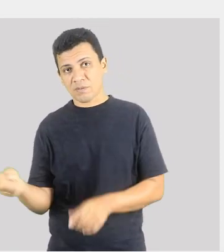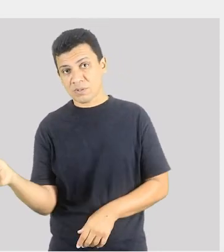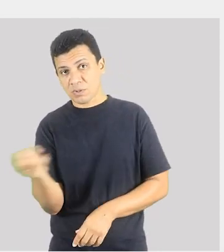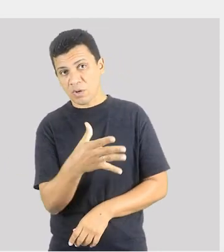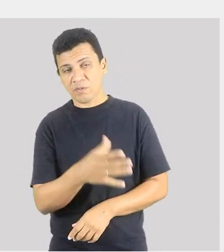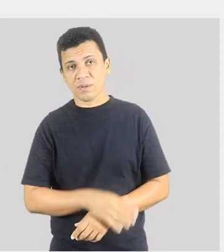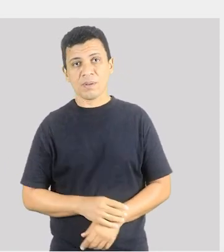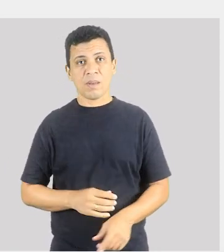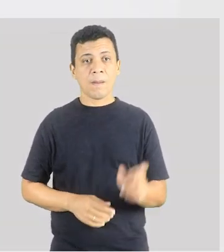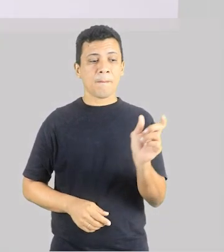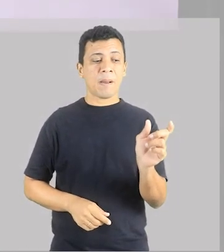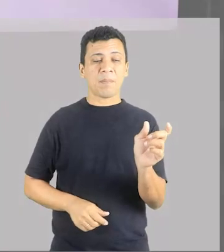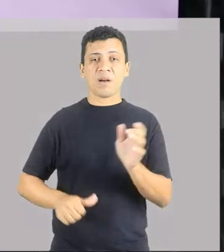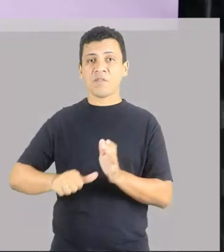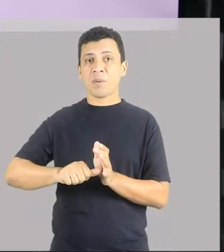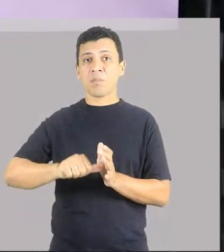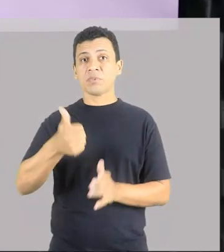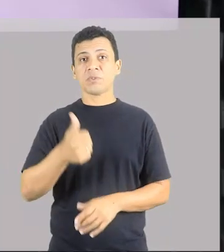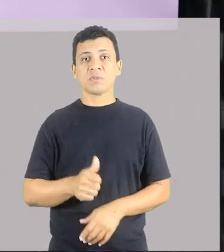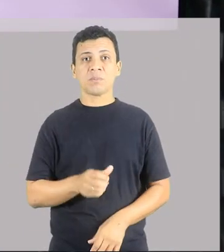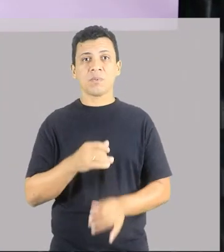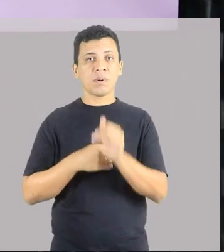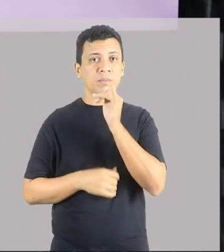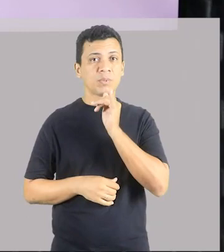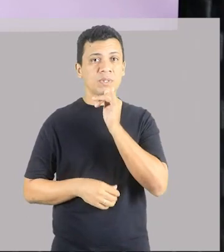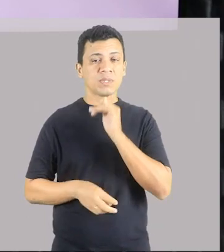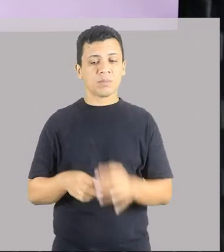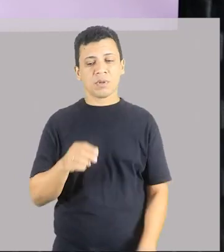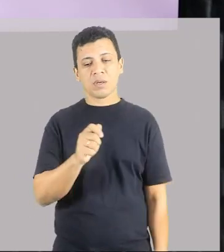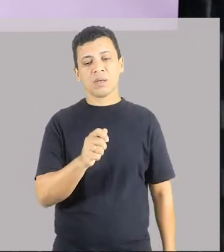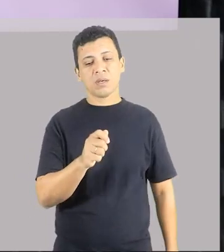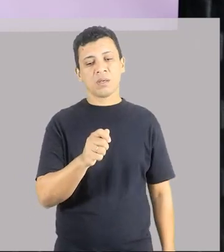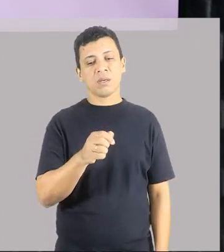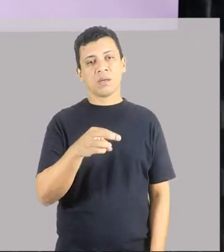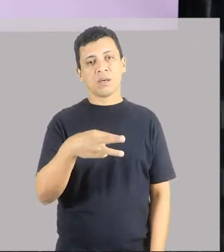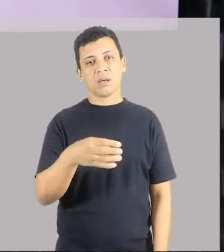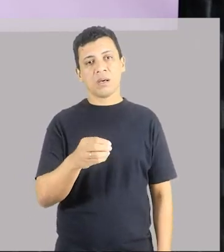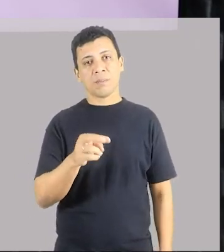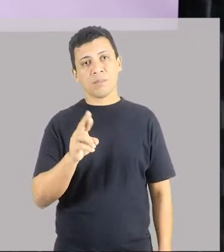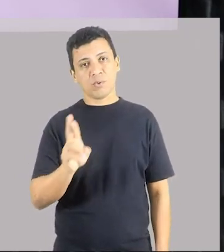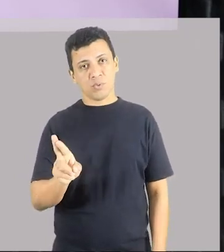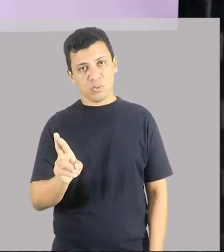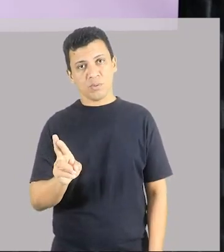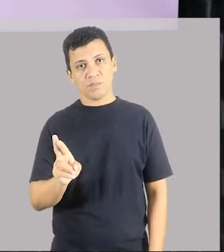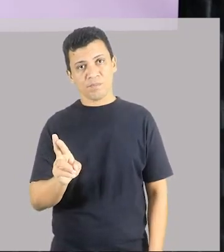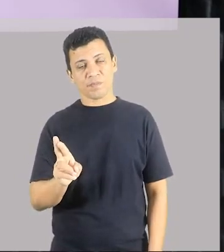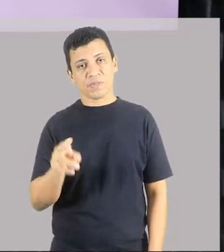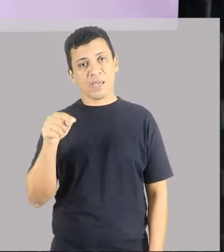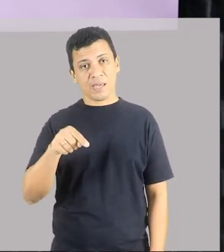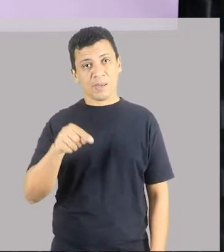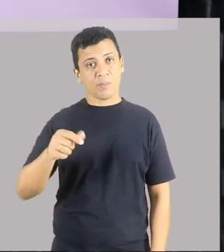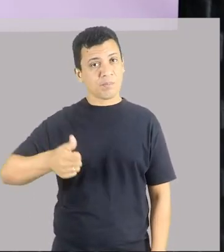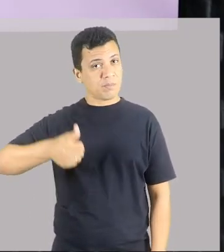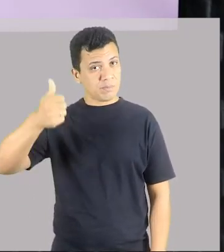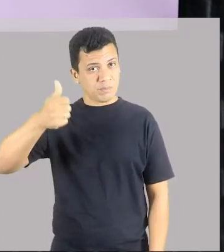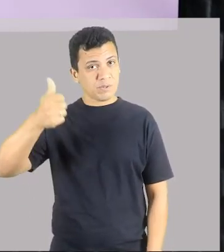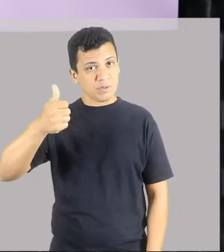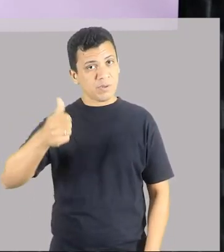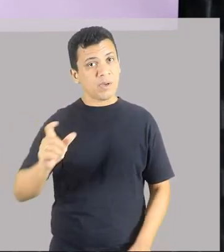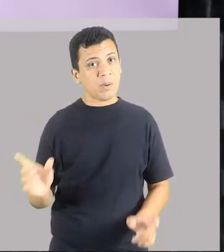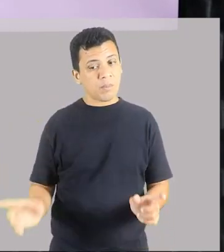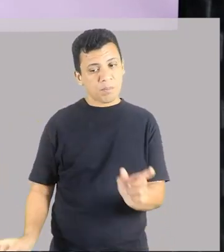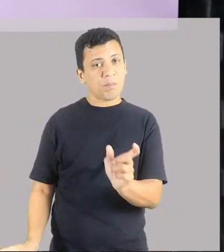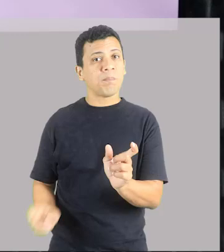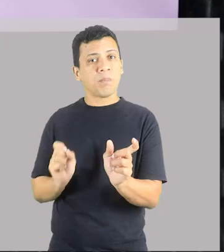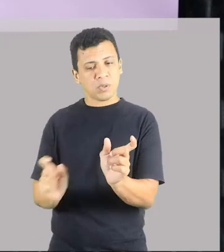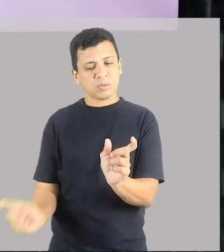primitiva como a palavra por exemplo amor né é uma palavra primitiva e a essa palavra eu posso agregar